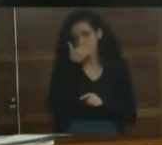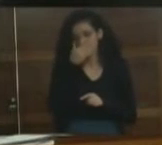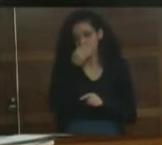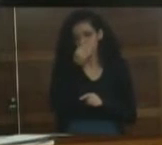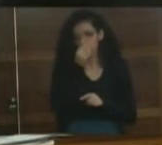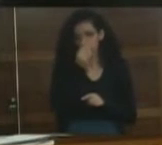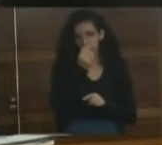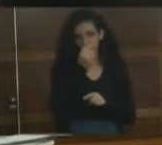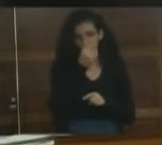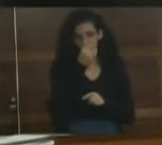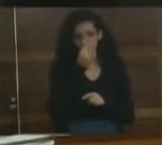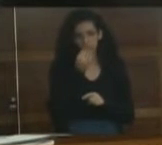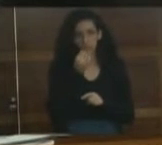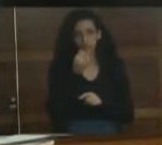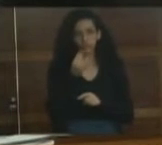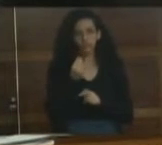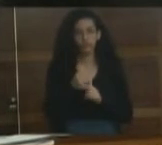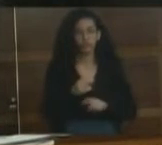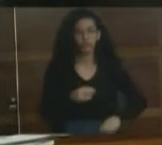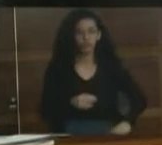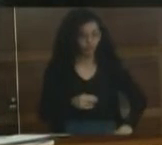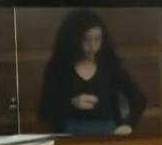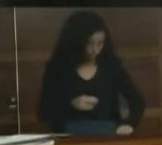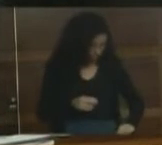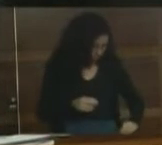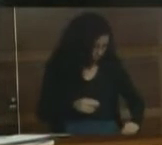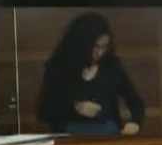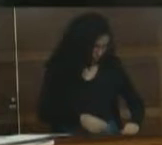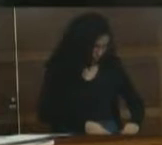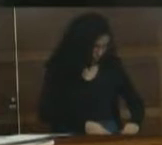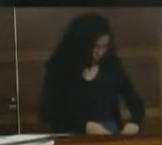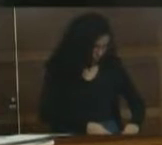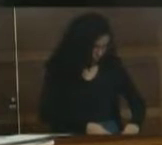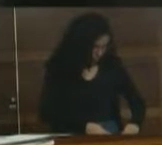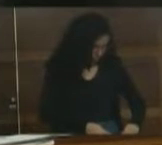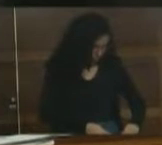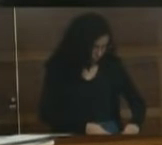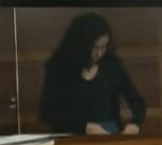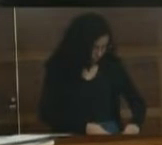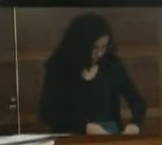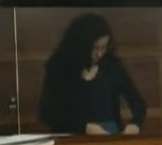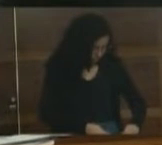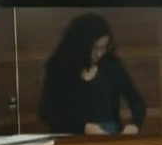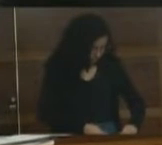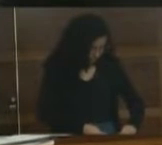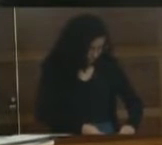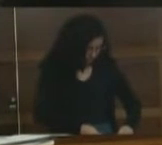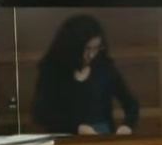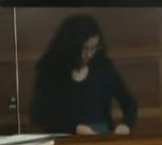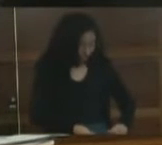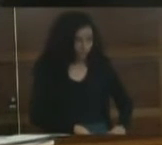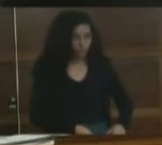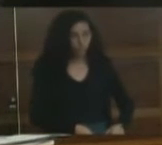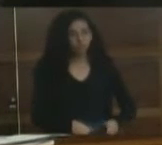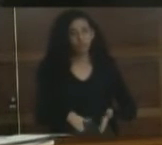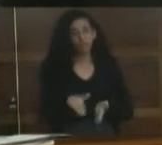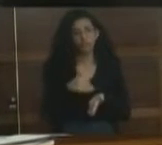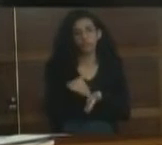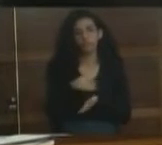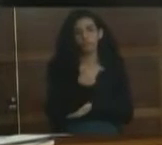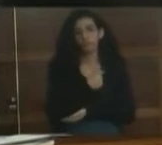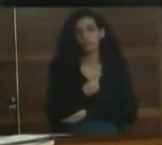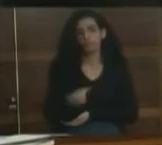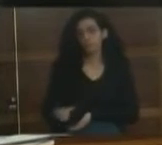como toda a questão da informática da prefeitura dentro da secretária de governo então esse orçamento da secretaria de